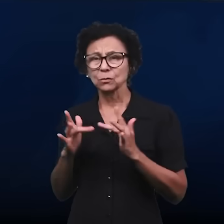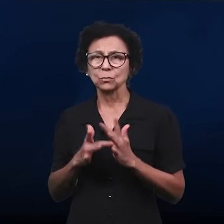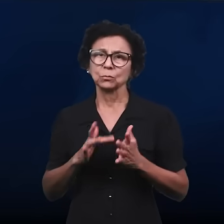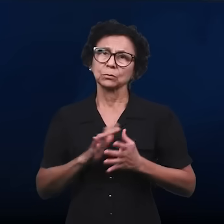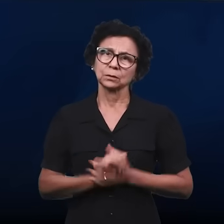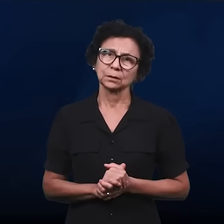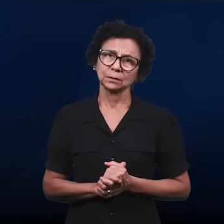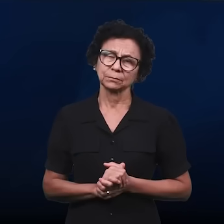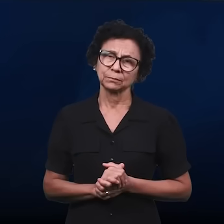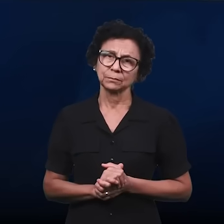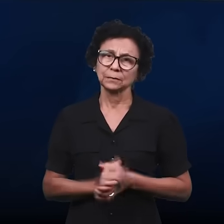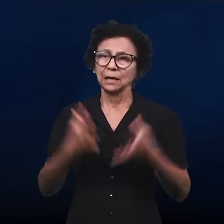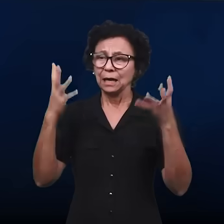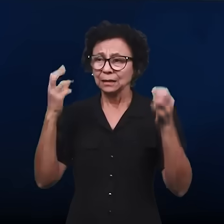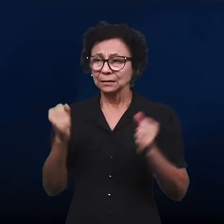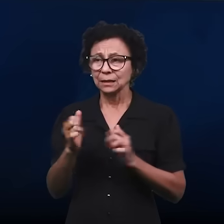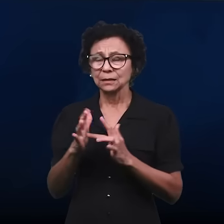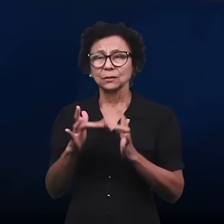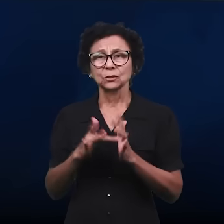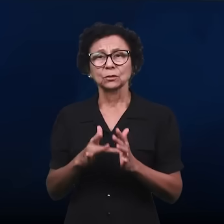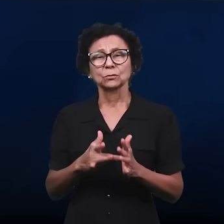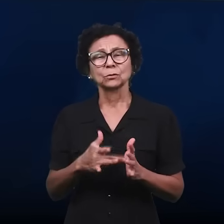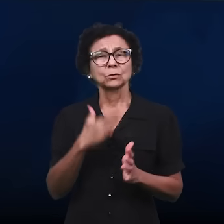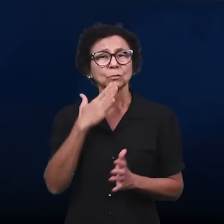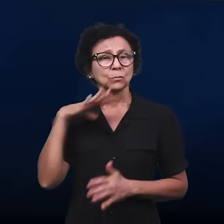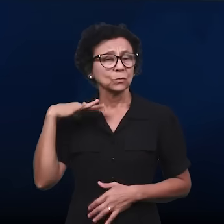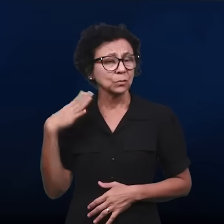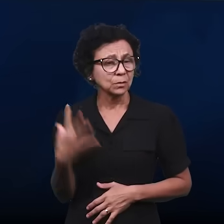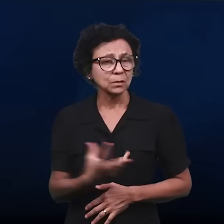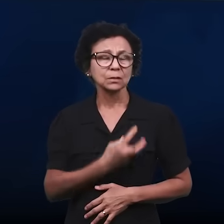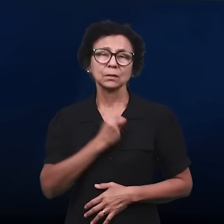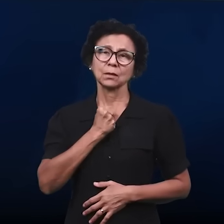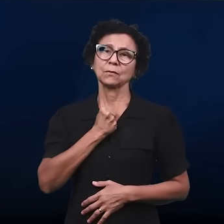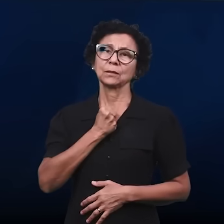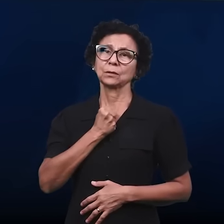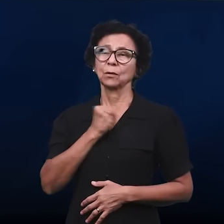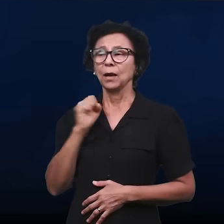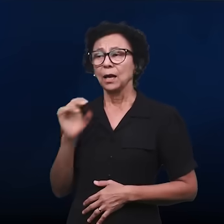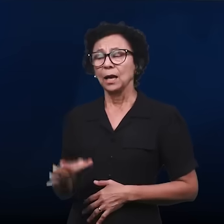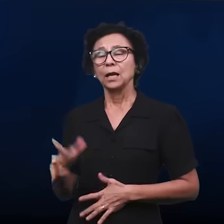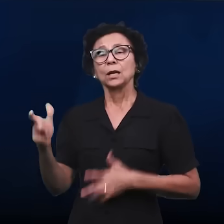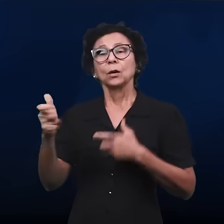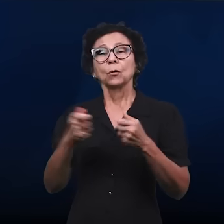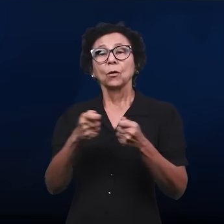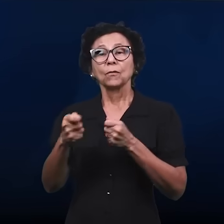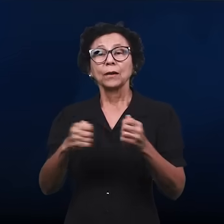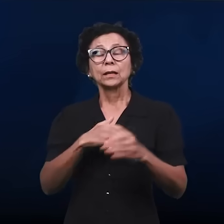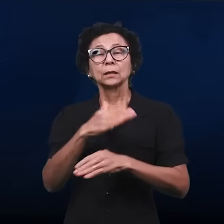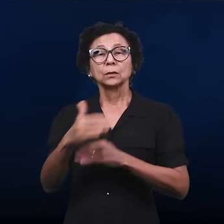Jesus, aceite-o como Salvador, não se desespere nessa hora. Creia que Ele é